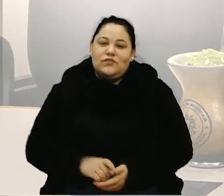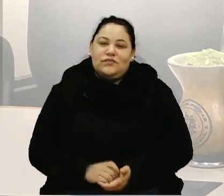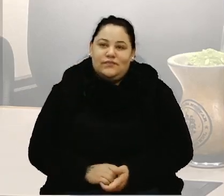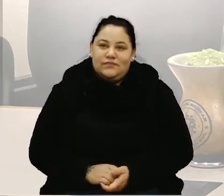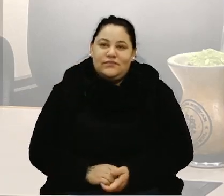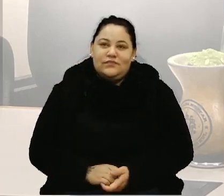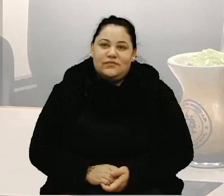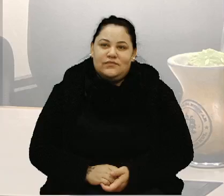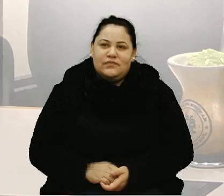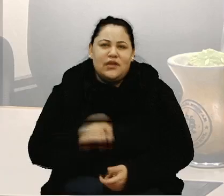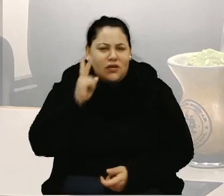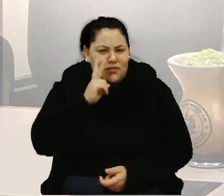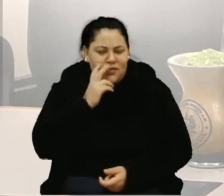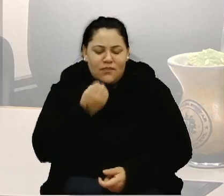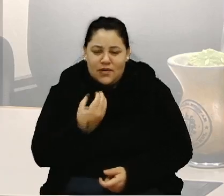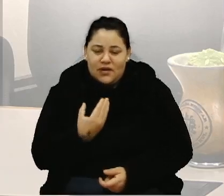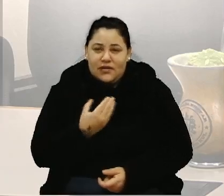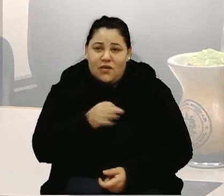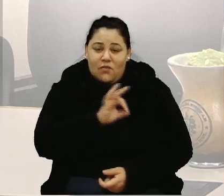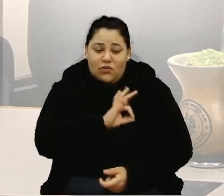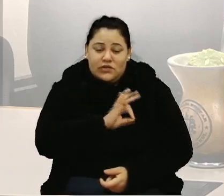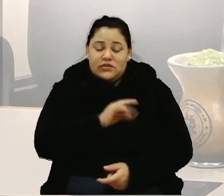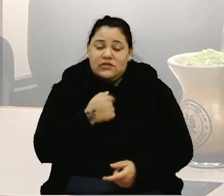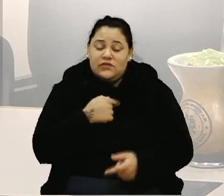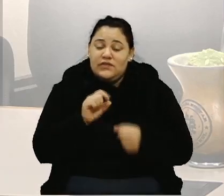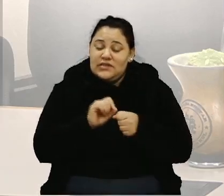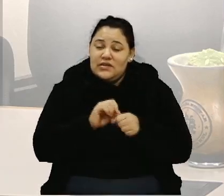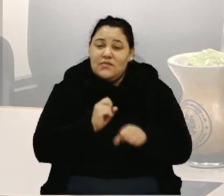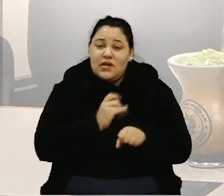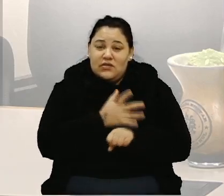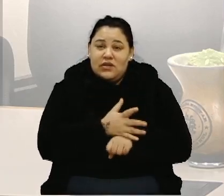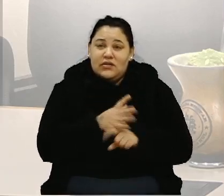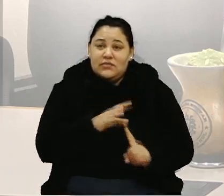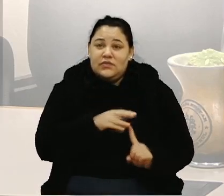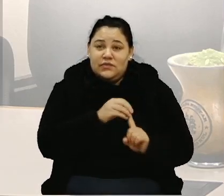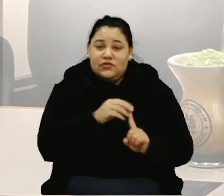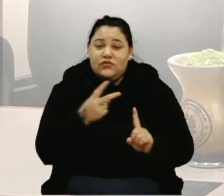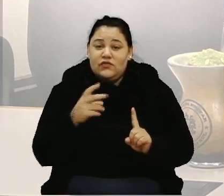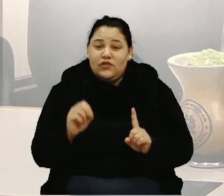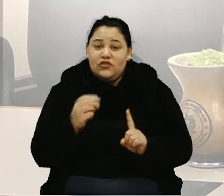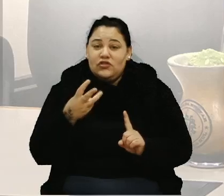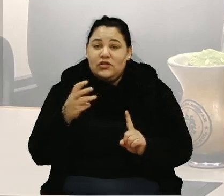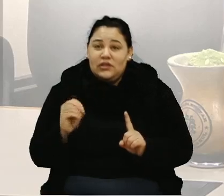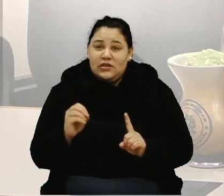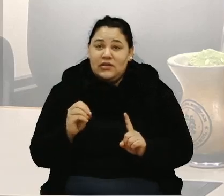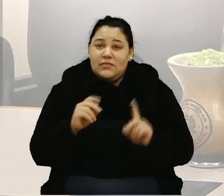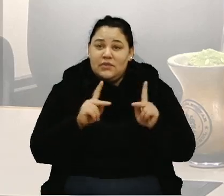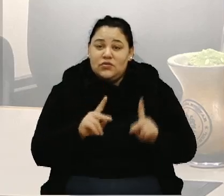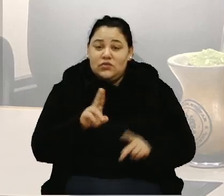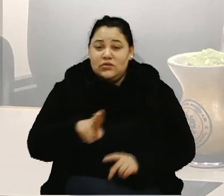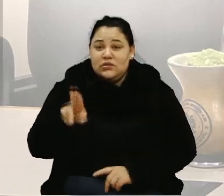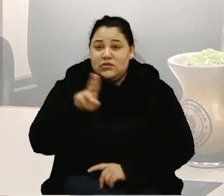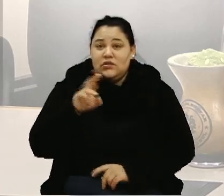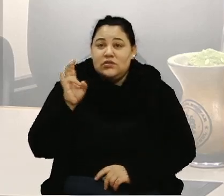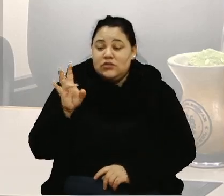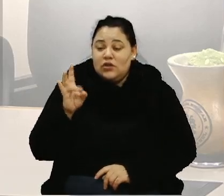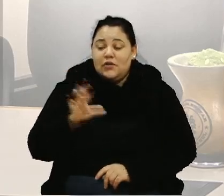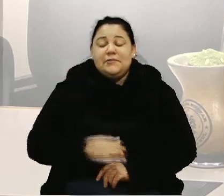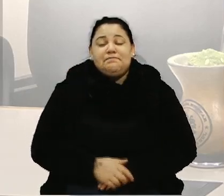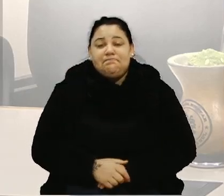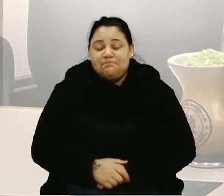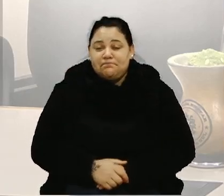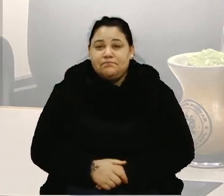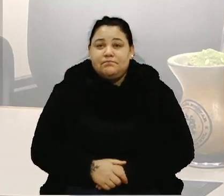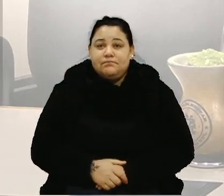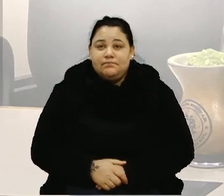Que eu me lembro bem, o policiamento que eu fazia ali, inclusive nas madrugadas, de 20 a 30 pessoas consumindo coisas ali. Nessa situação que o senhor traz aí, e a gente vê